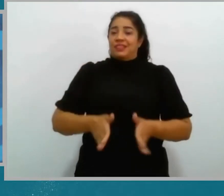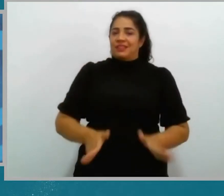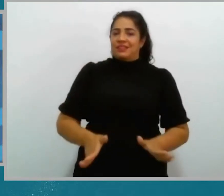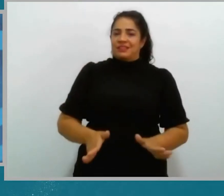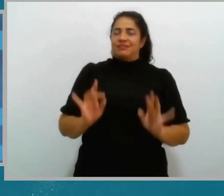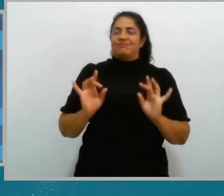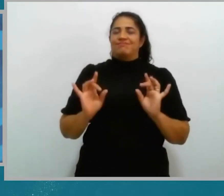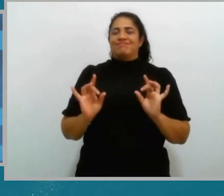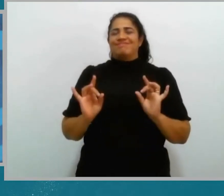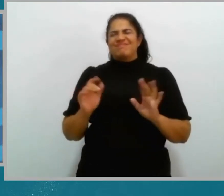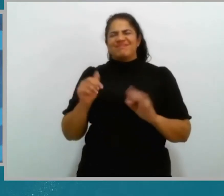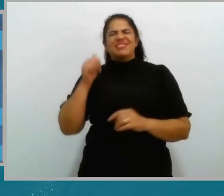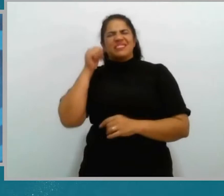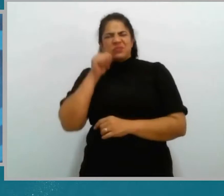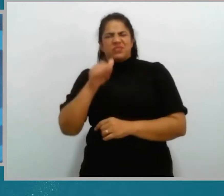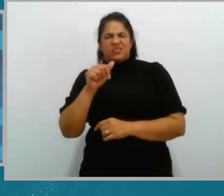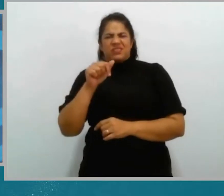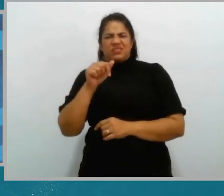Vocês entenderam a diferença ou não?